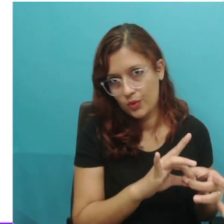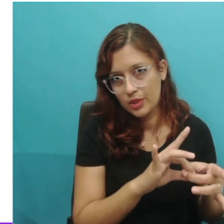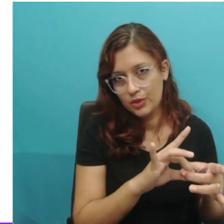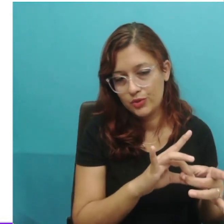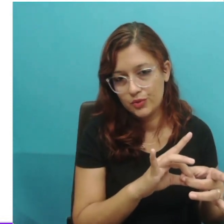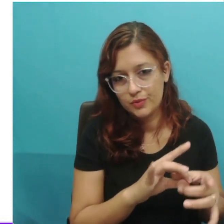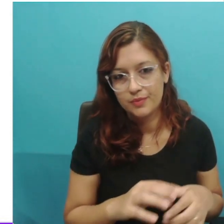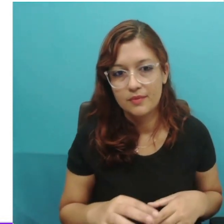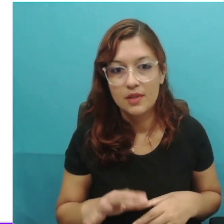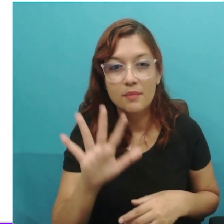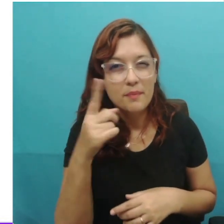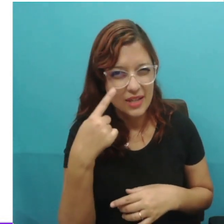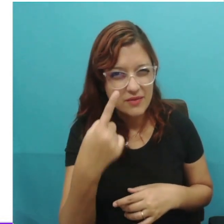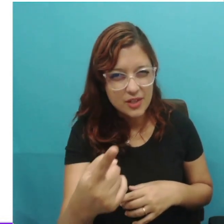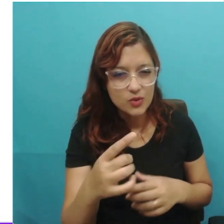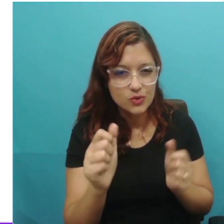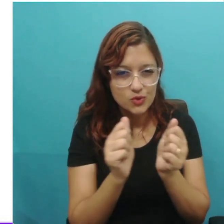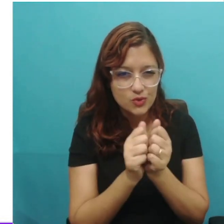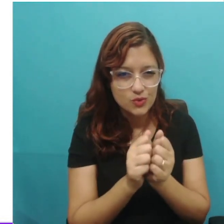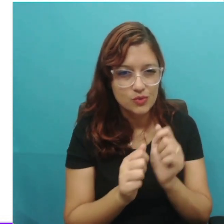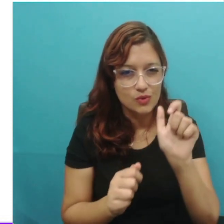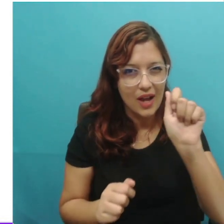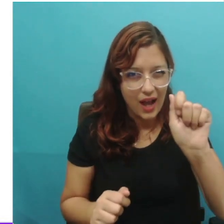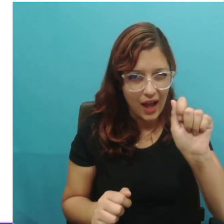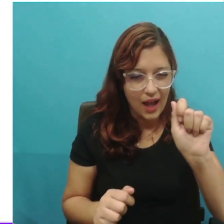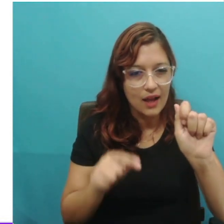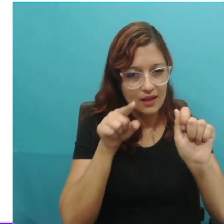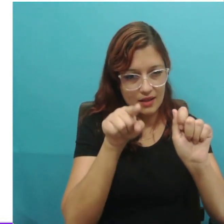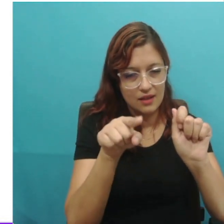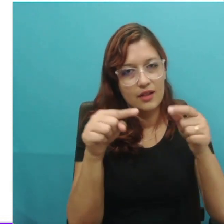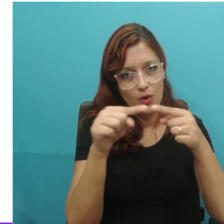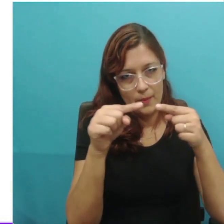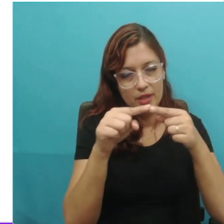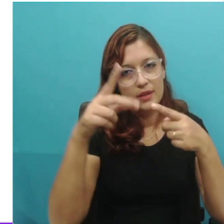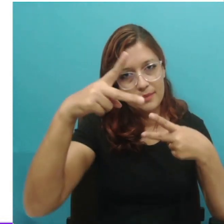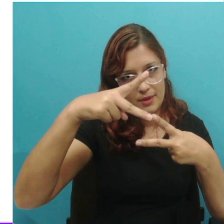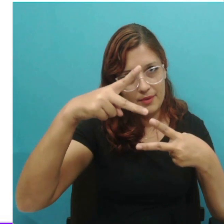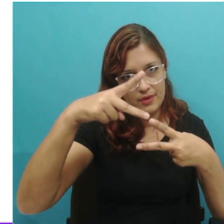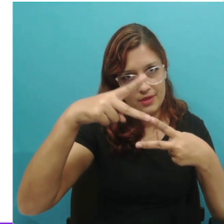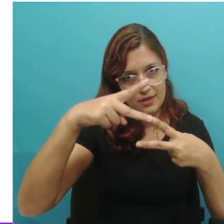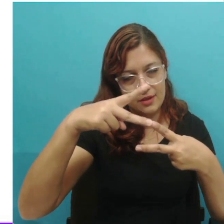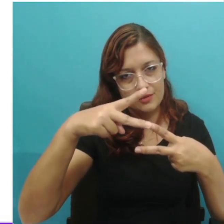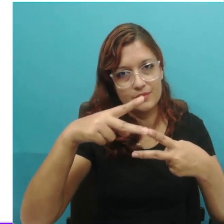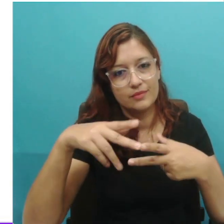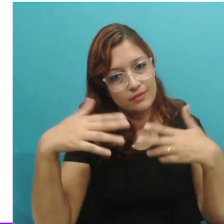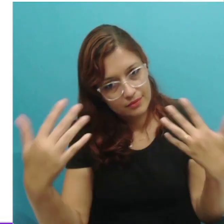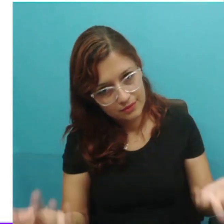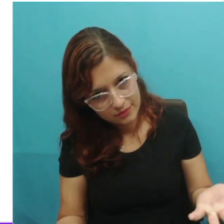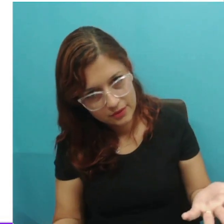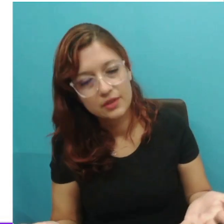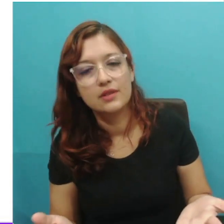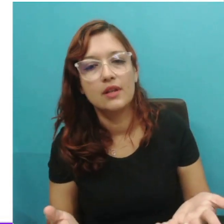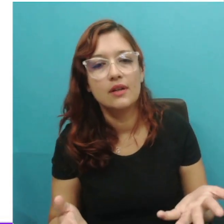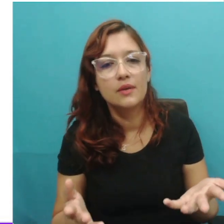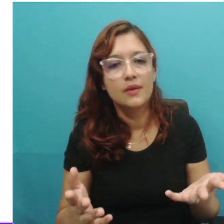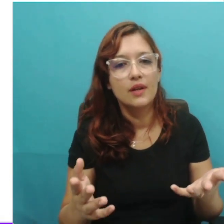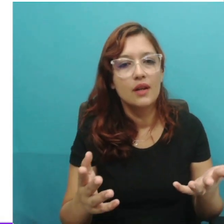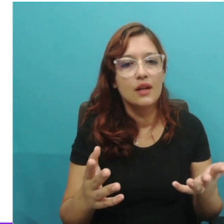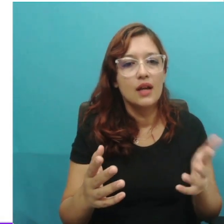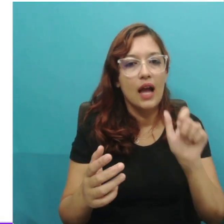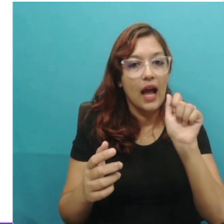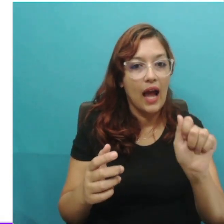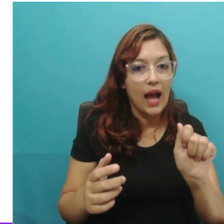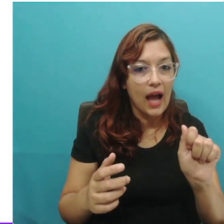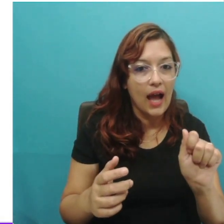pronome interrogativo. Vai depender do contexto. Mas viu que sempre tem a preposição a